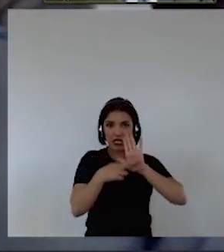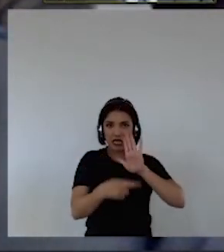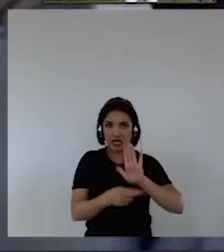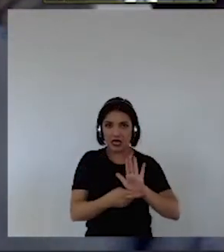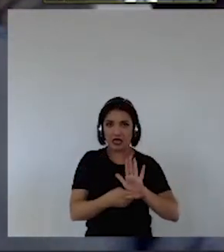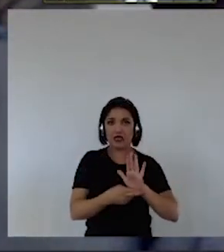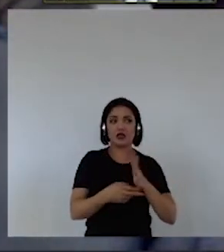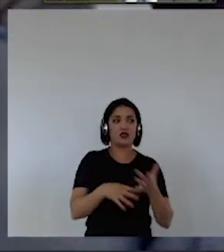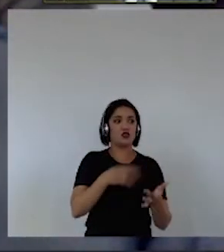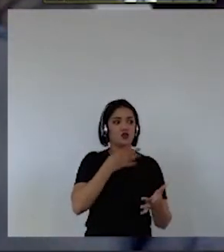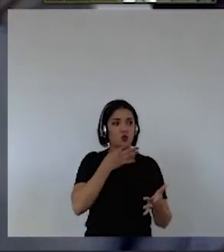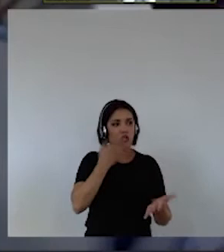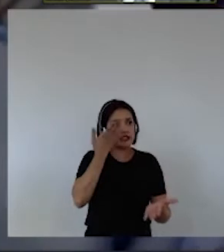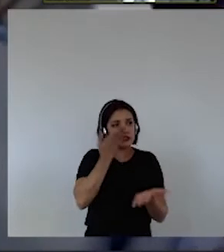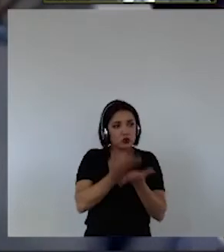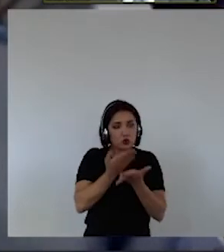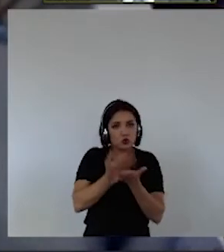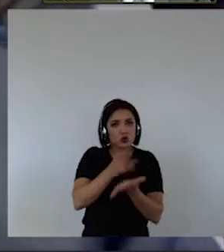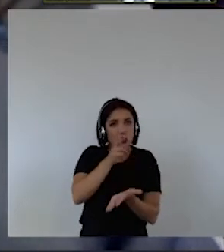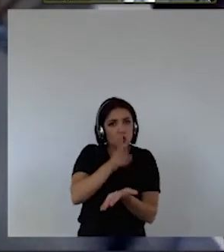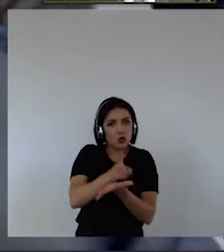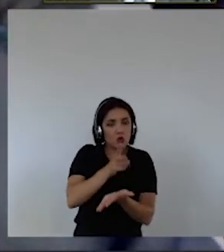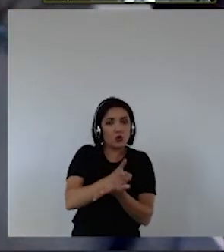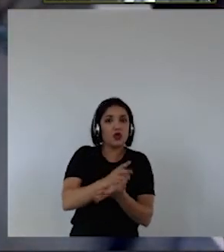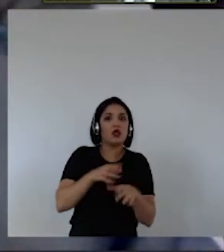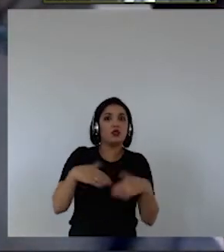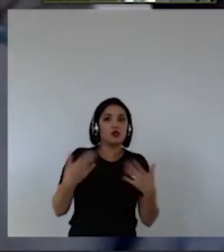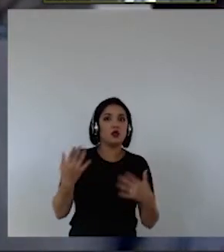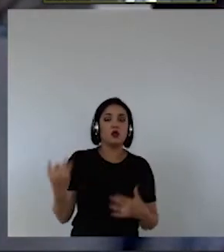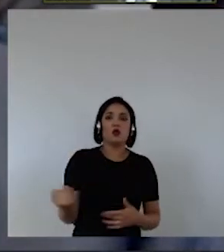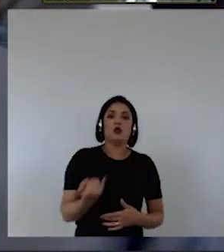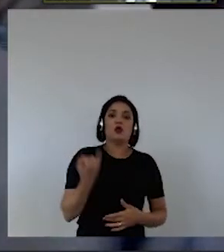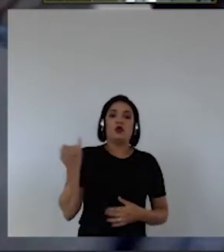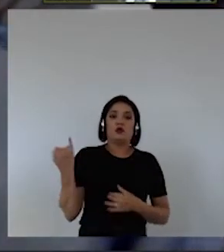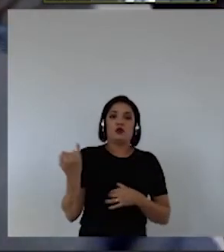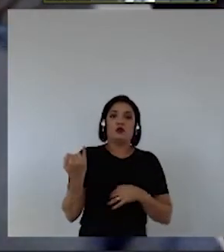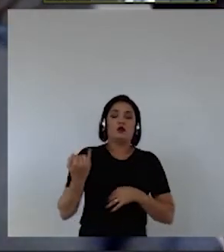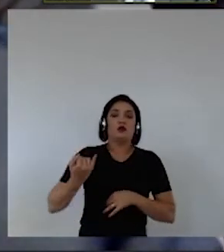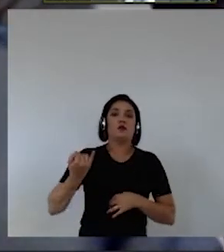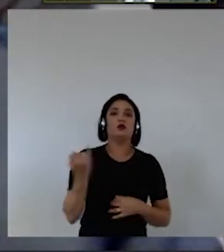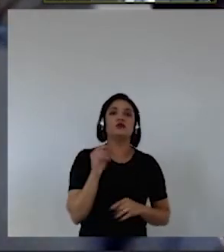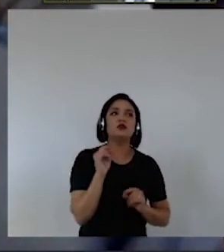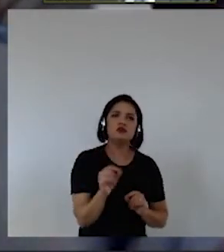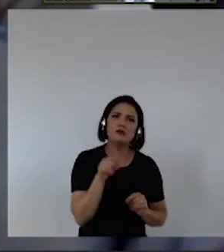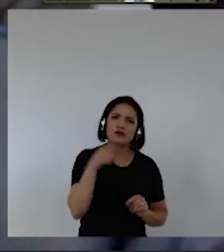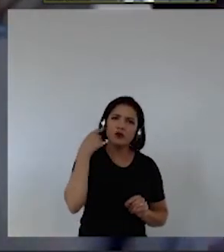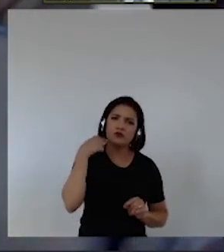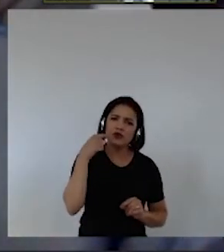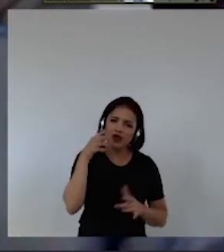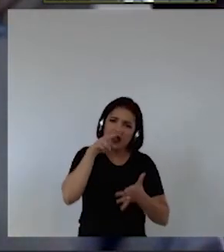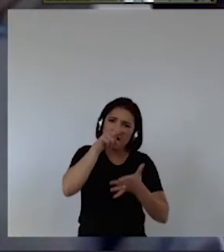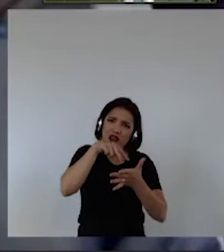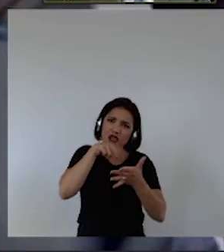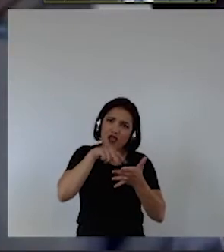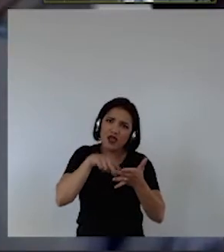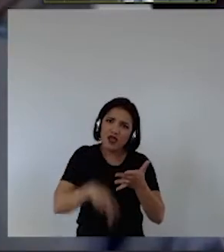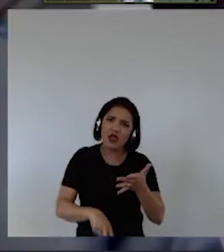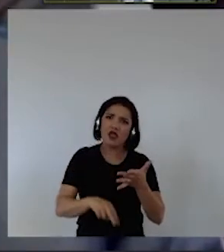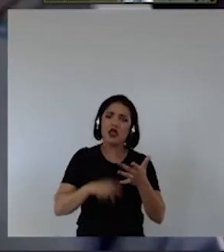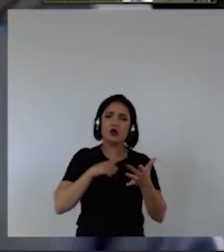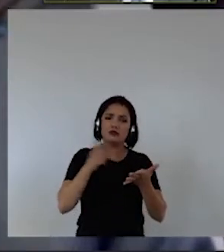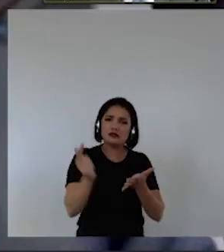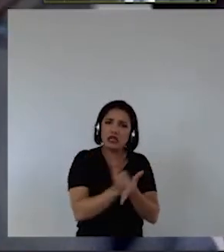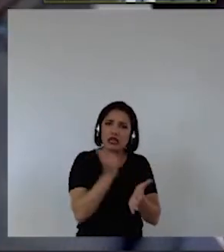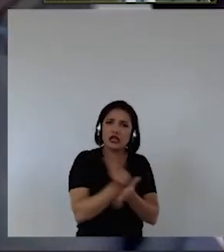né? Leu, estudou. Então, é muito importante, você, como advogado da arbitragem, leia o que os doutrinadores falam, o que os